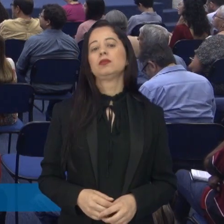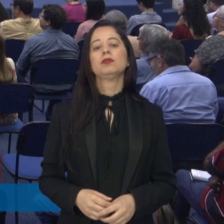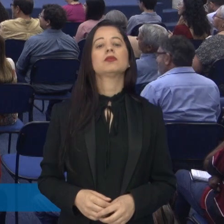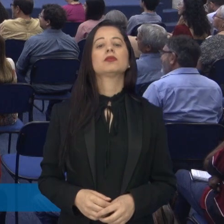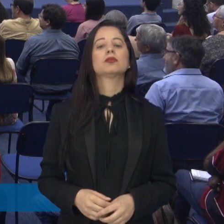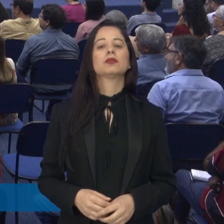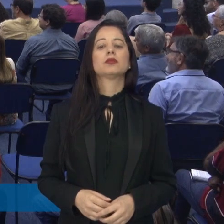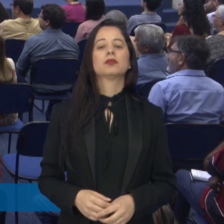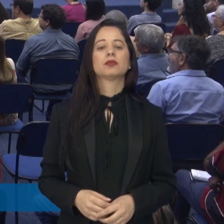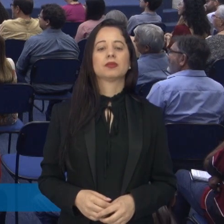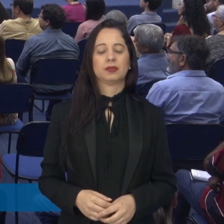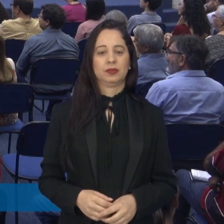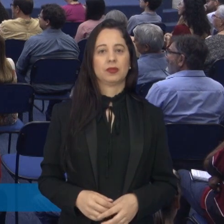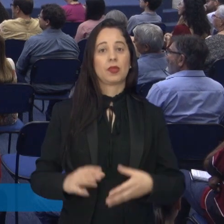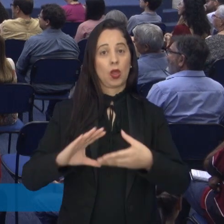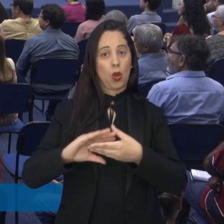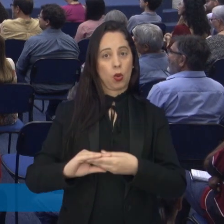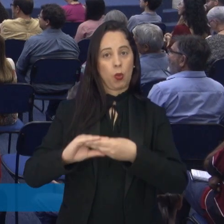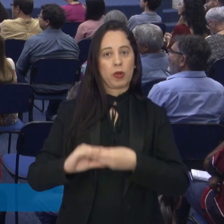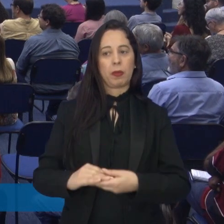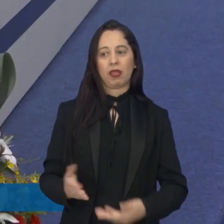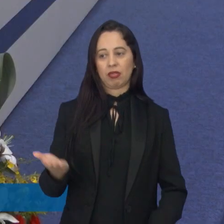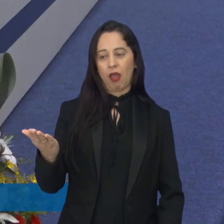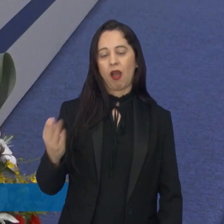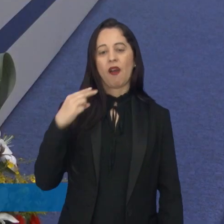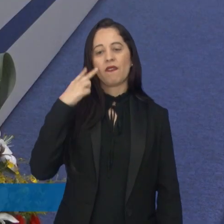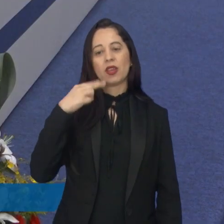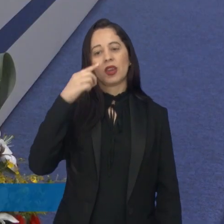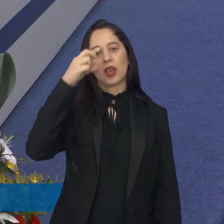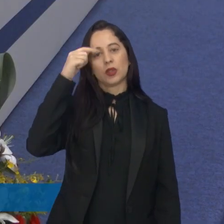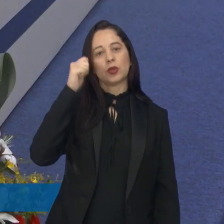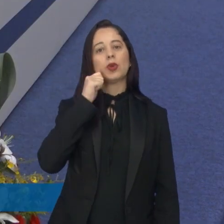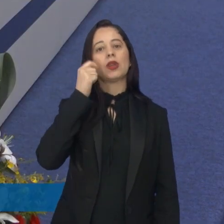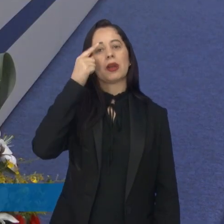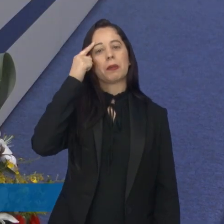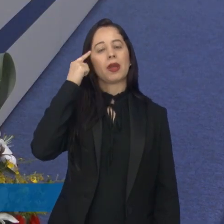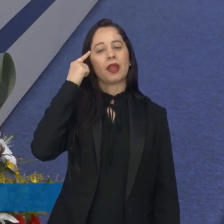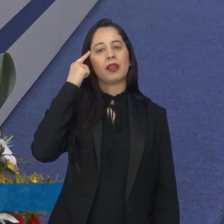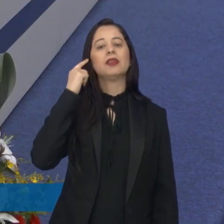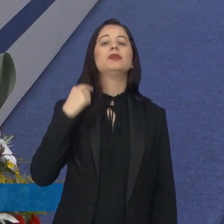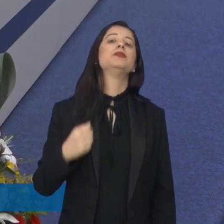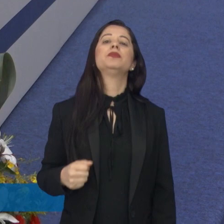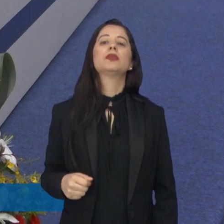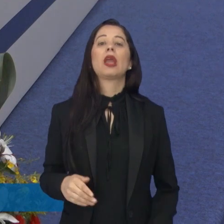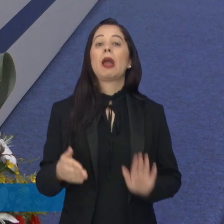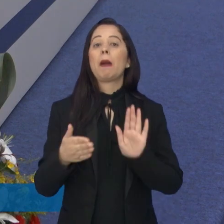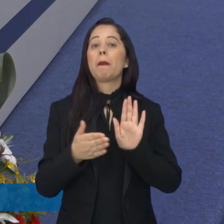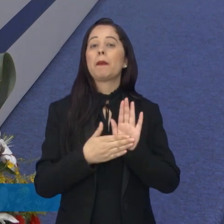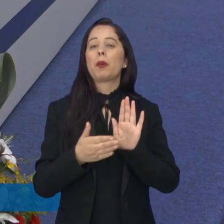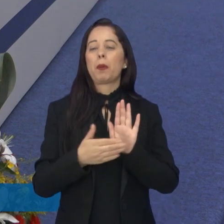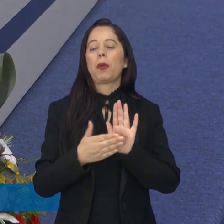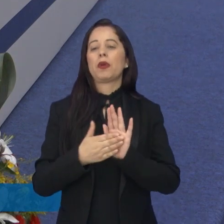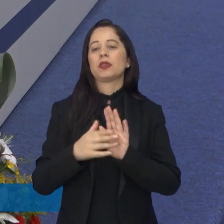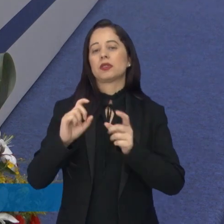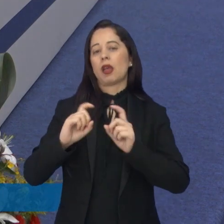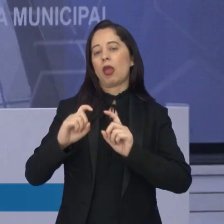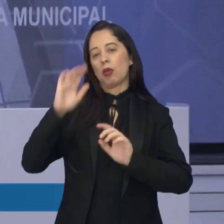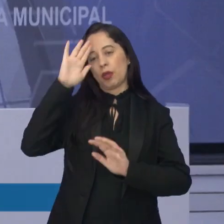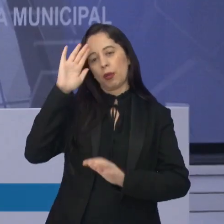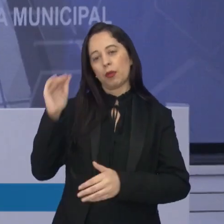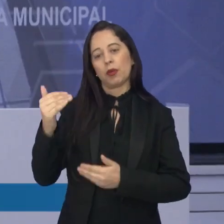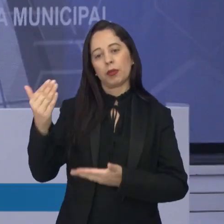Saúdo a vereadora Amélia, proponente dessa sessão. É